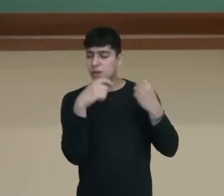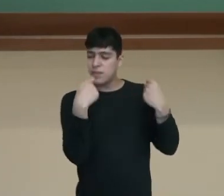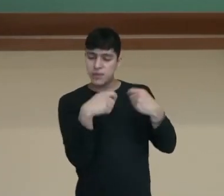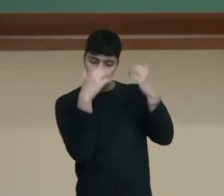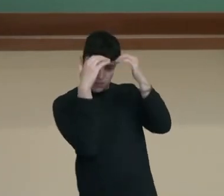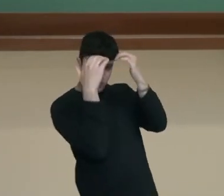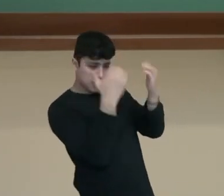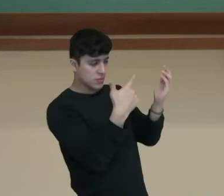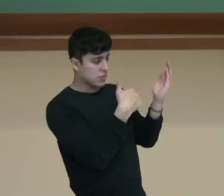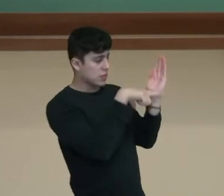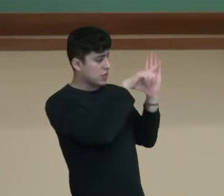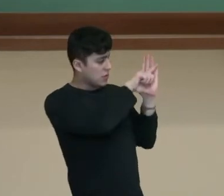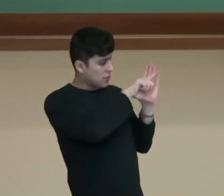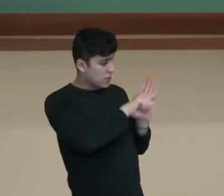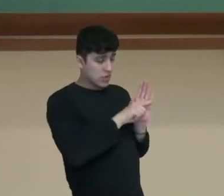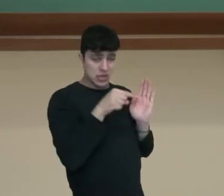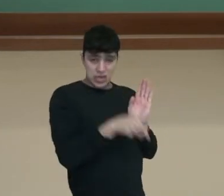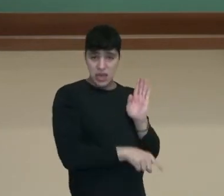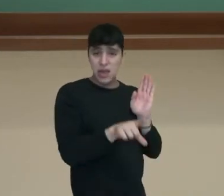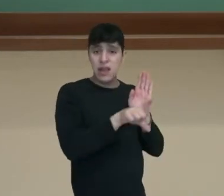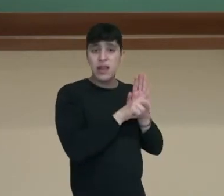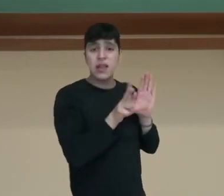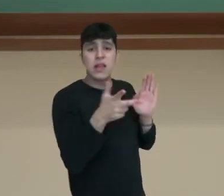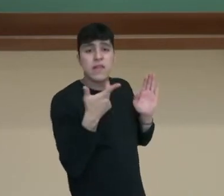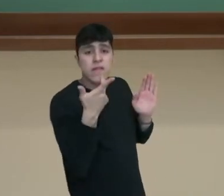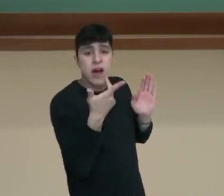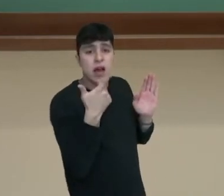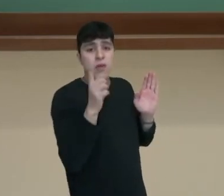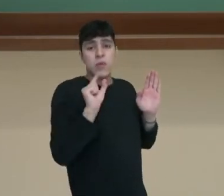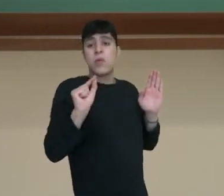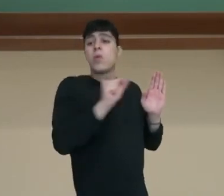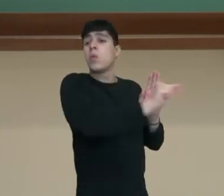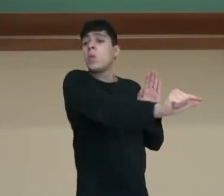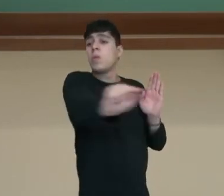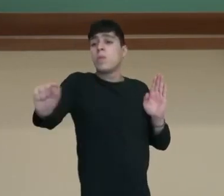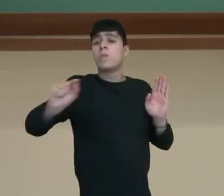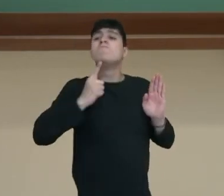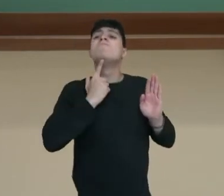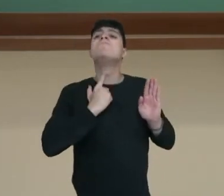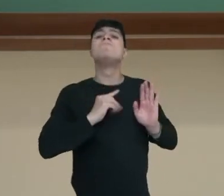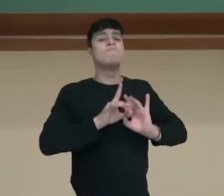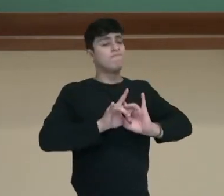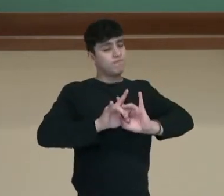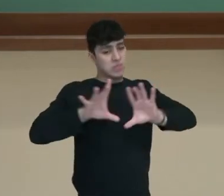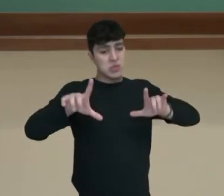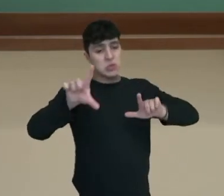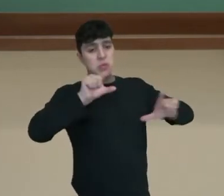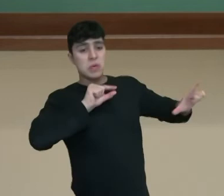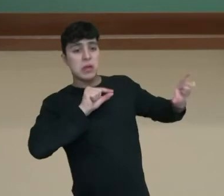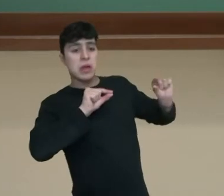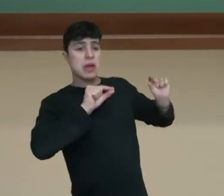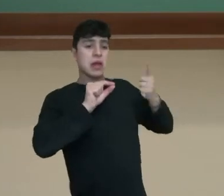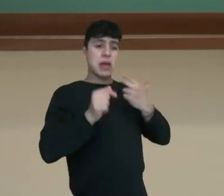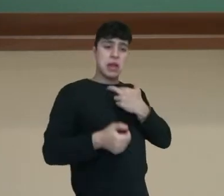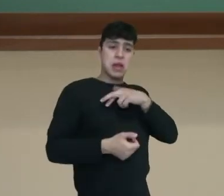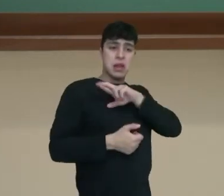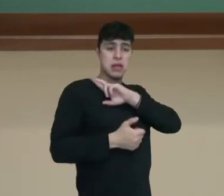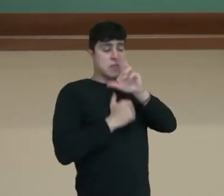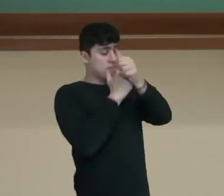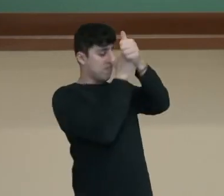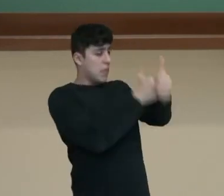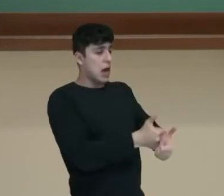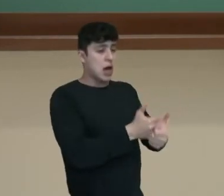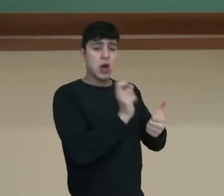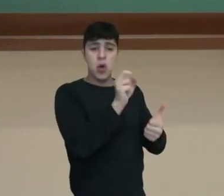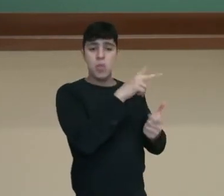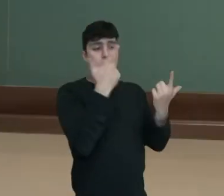e essas leis dizem que as pessoas são livres para escolher qualquer uma religião, ou nenhuma, como eu disse anteriormente.